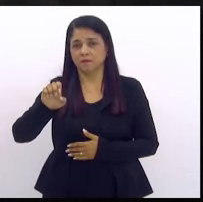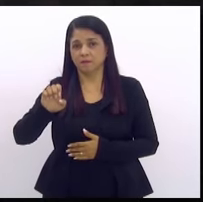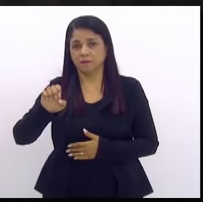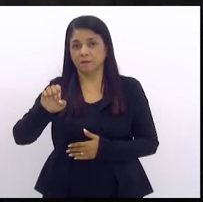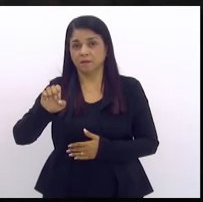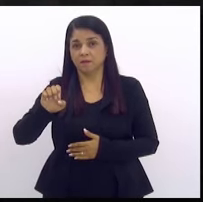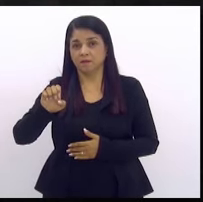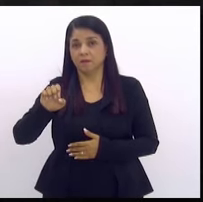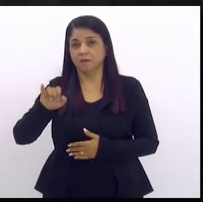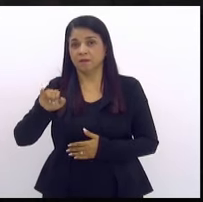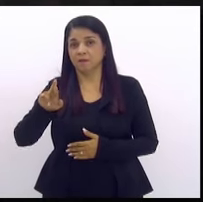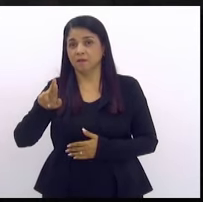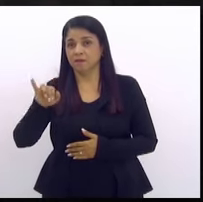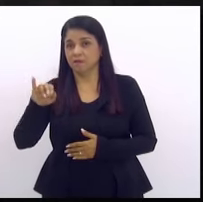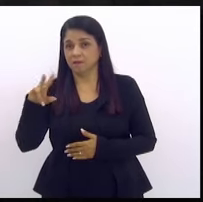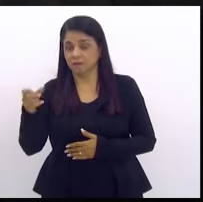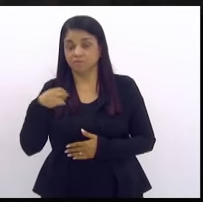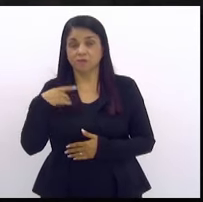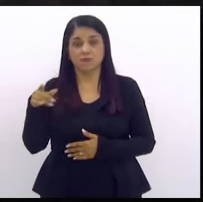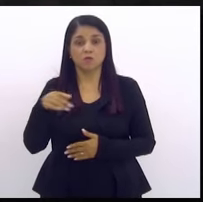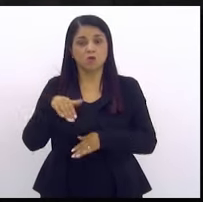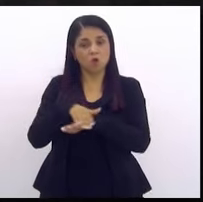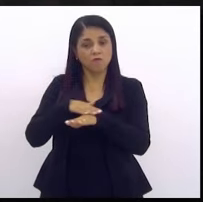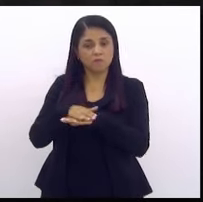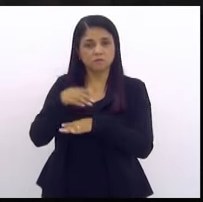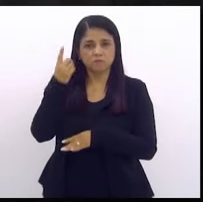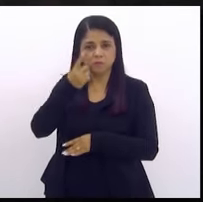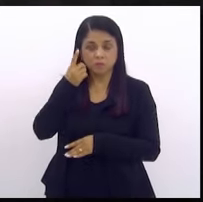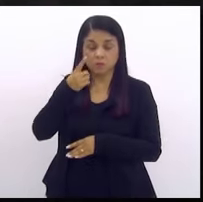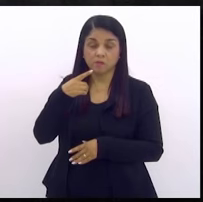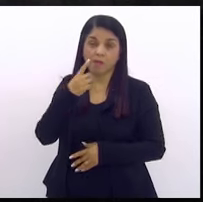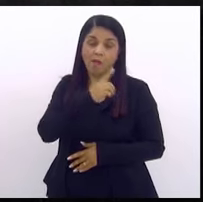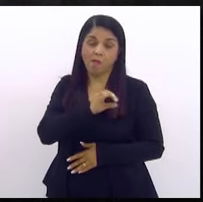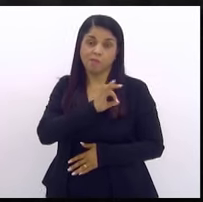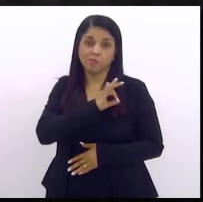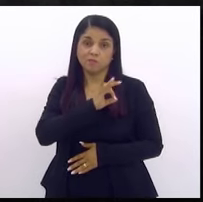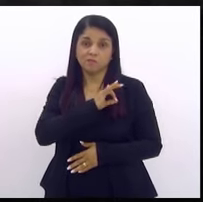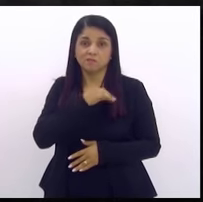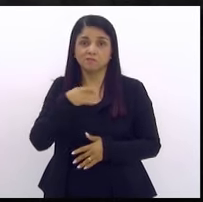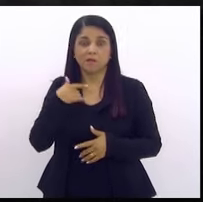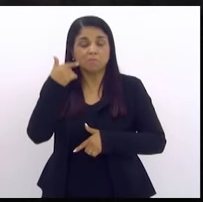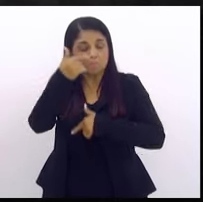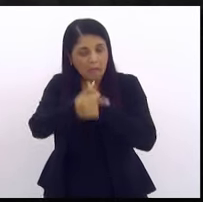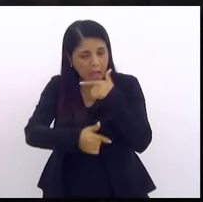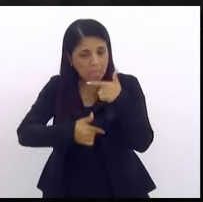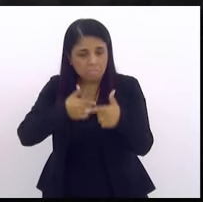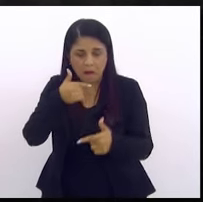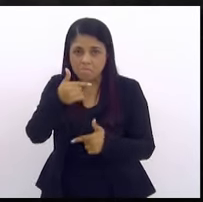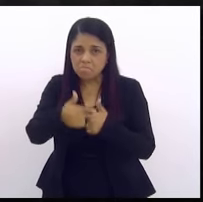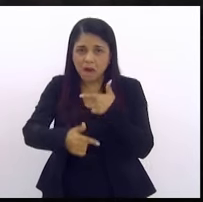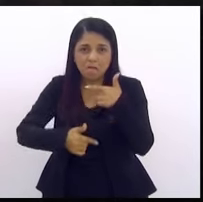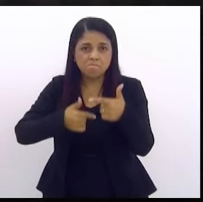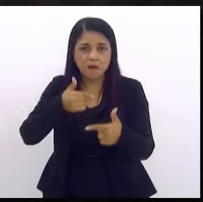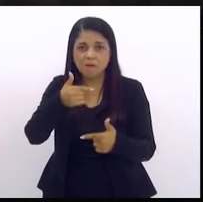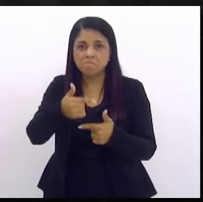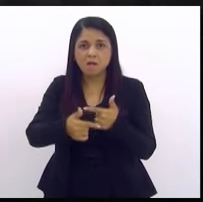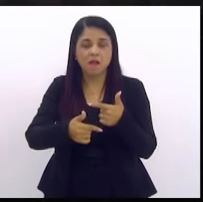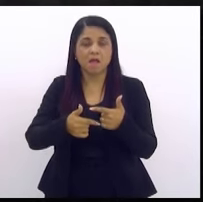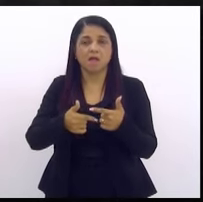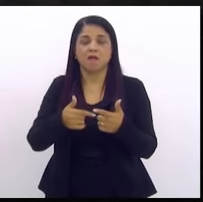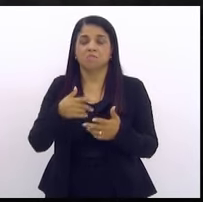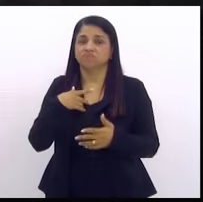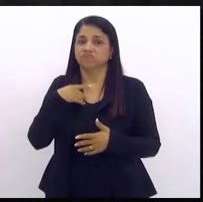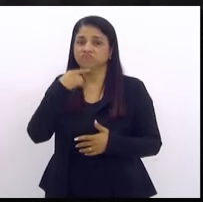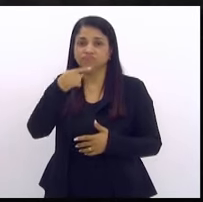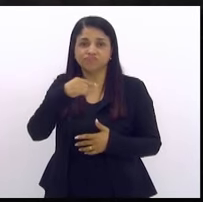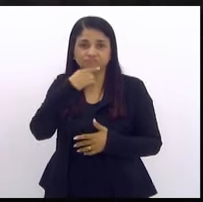com o deputado, eu falei que a polícia militar está enxugando o gelo. Ele duvidou que eu falasse isso em algum lugar. Eu vou falo.